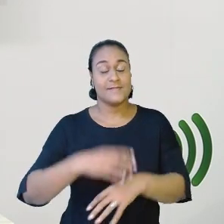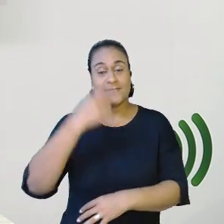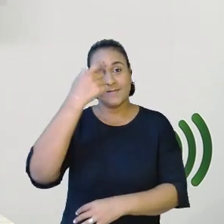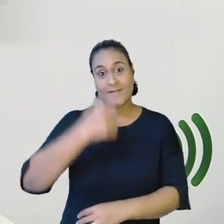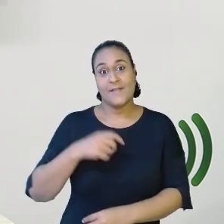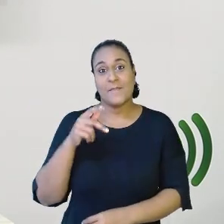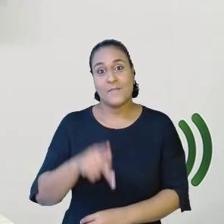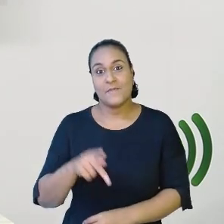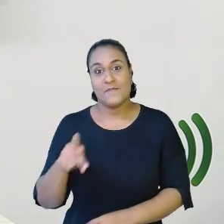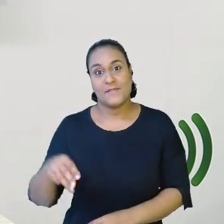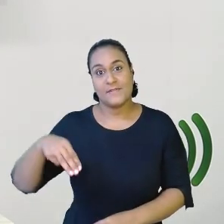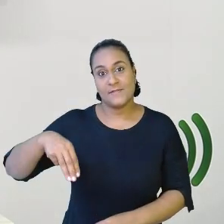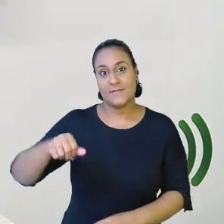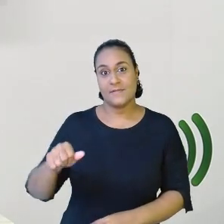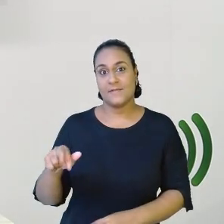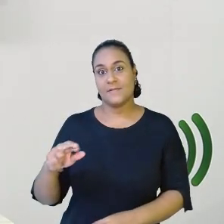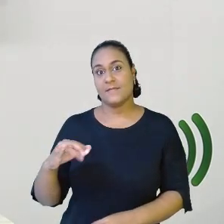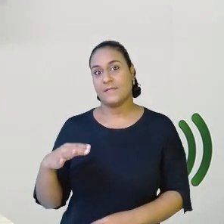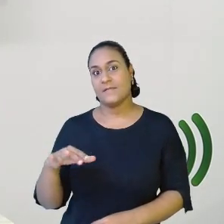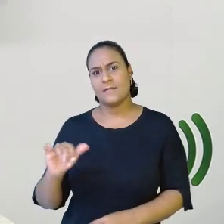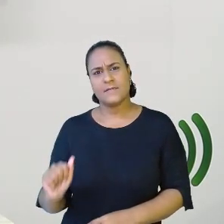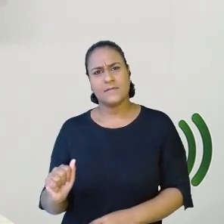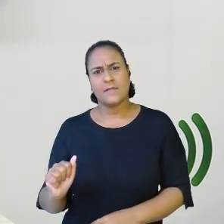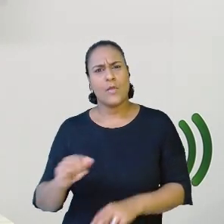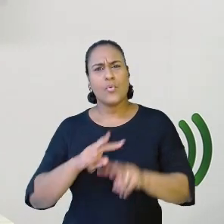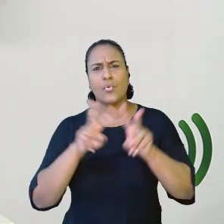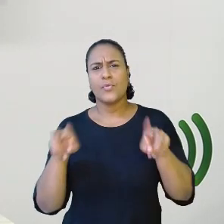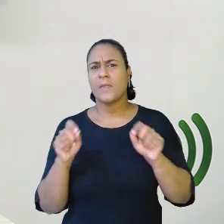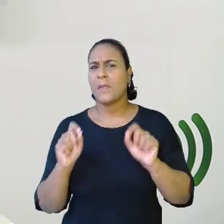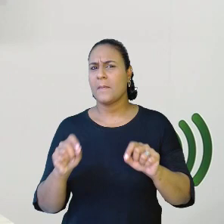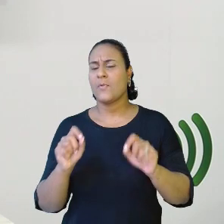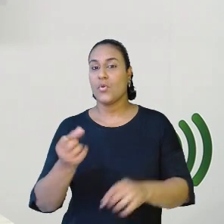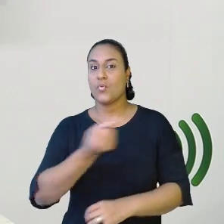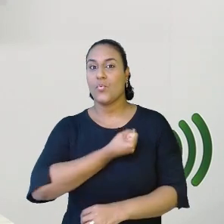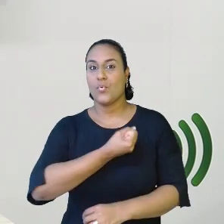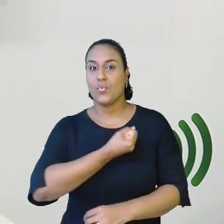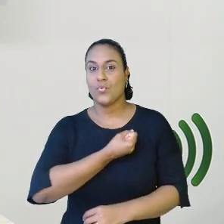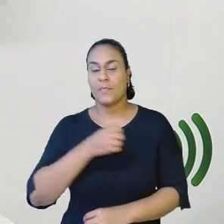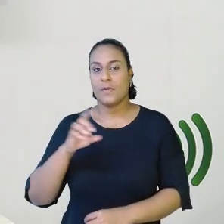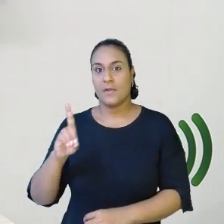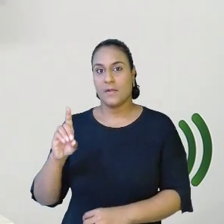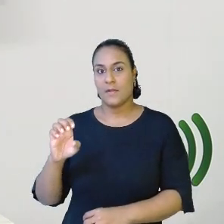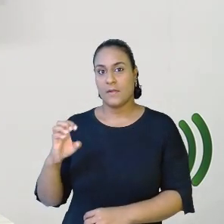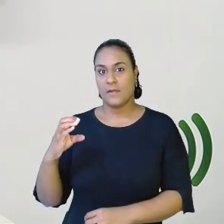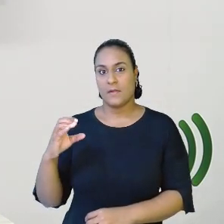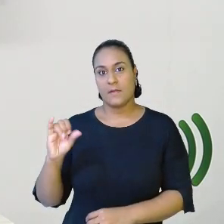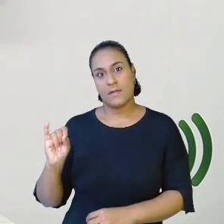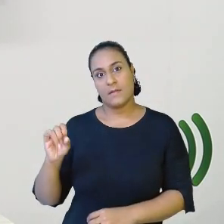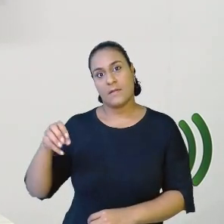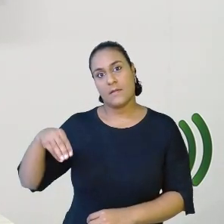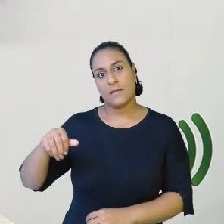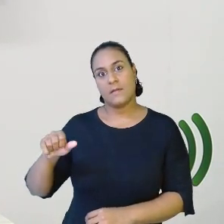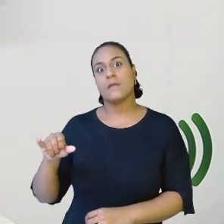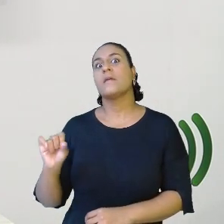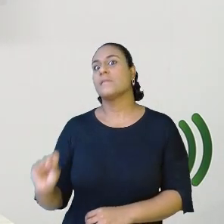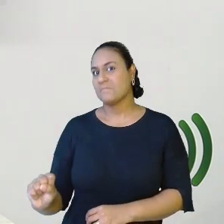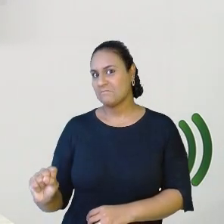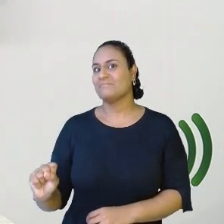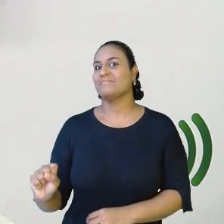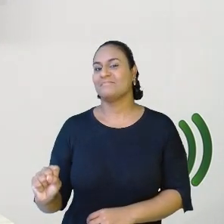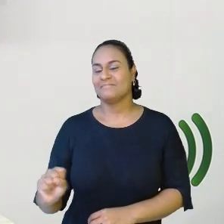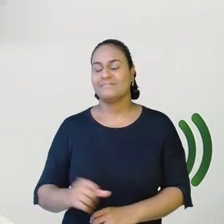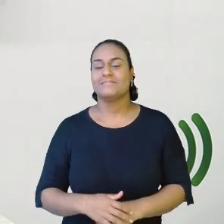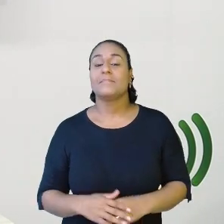Márcia Cristina e hoje nós iremos trabalhar com os números decimais. Isso mesmo, os números